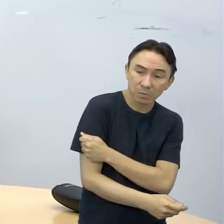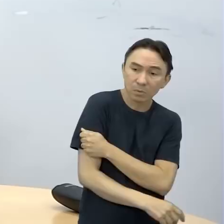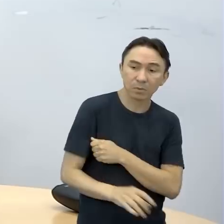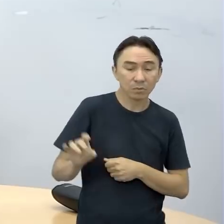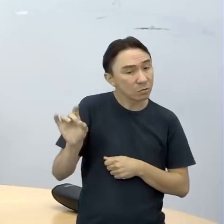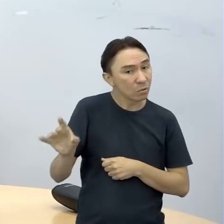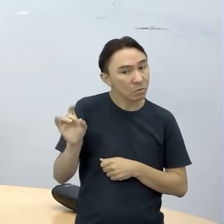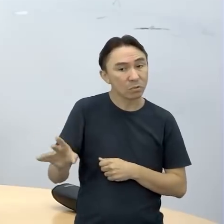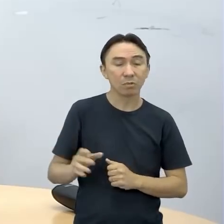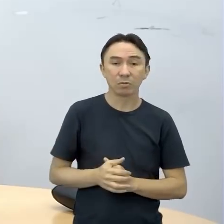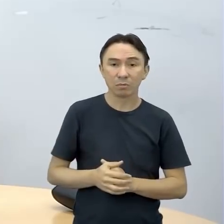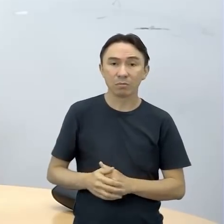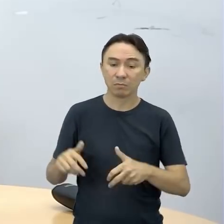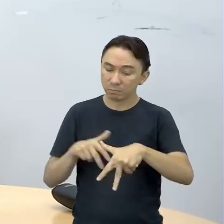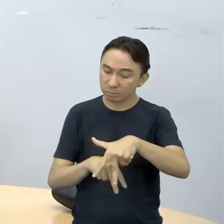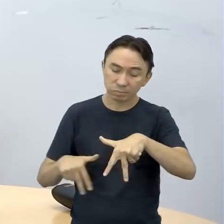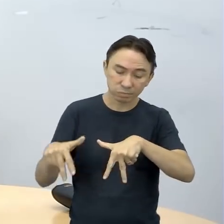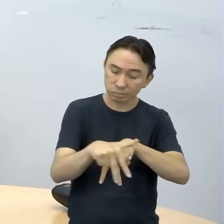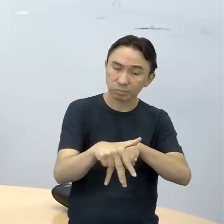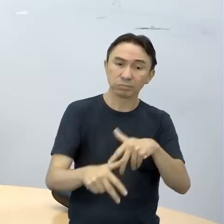protagonistas, e que os componentes